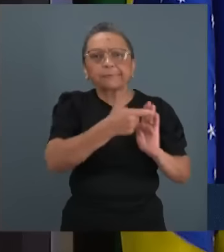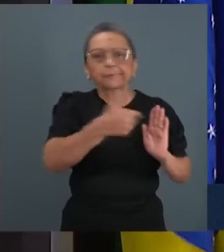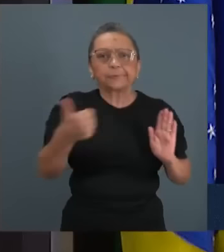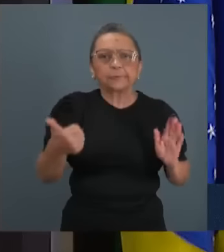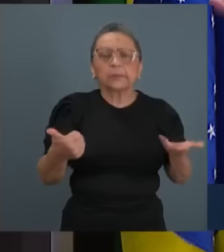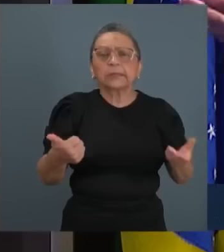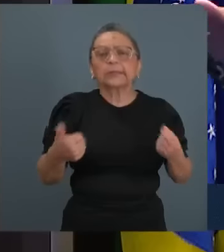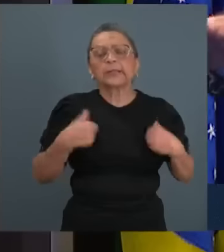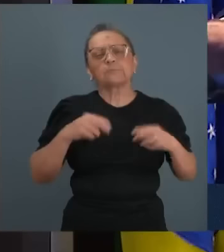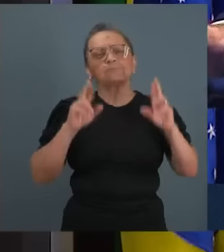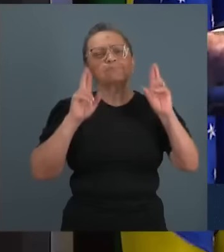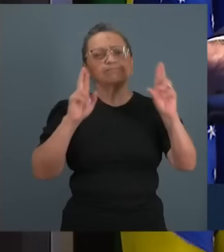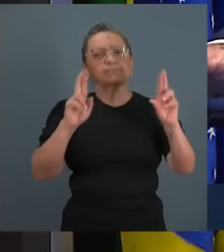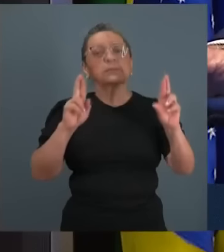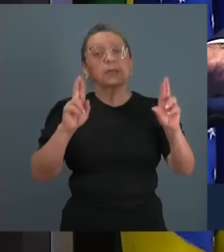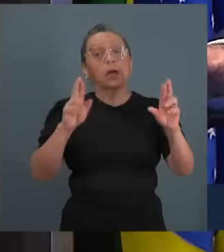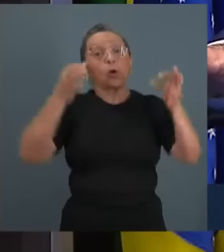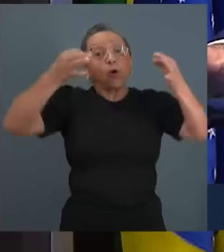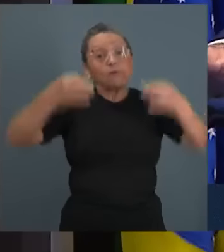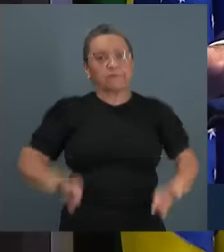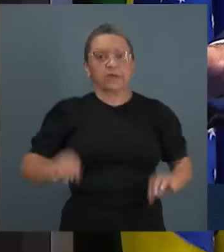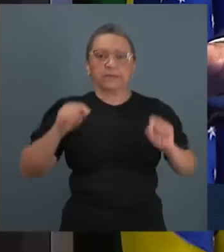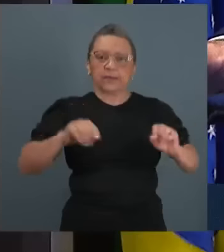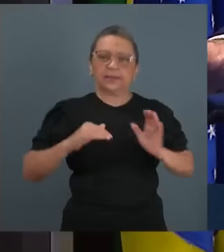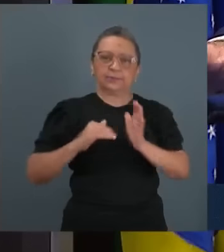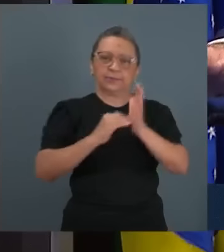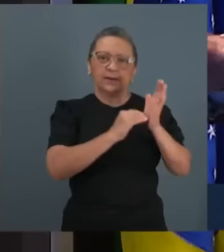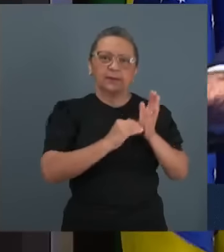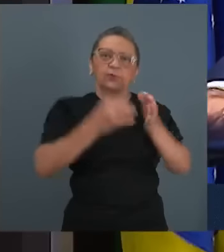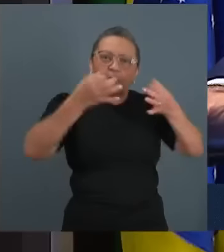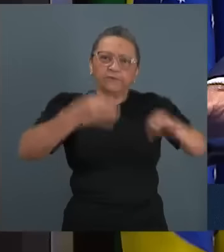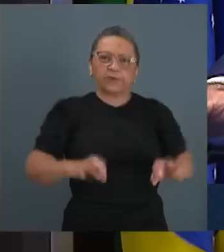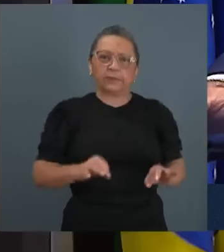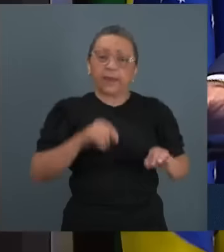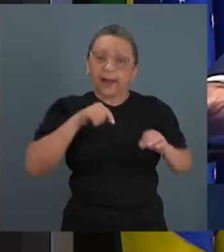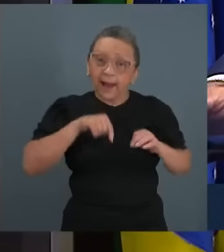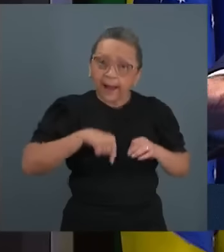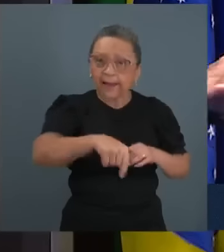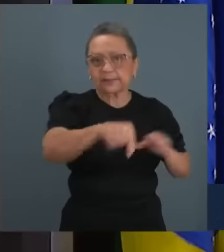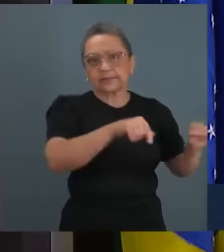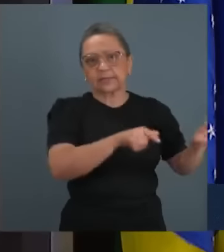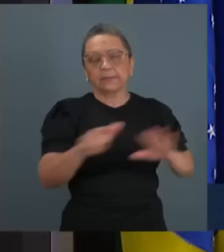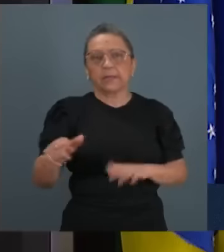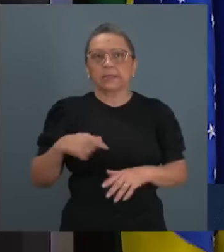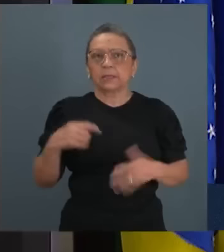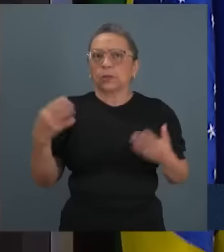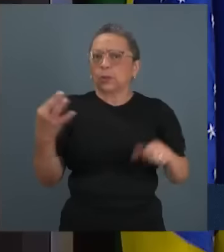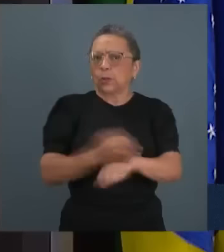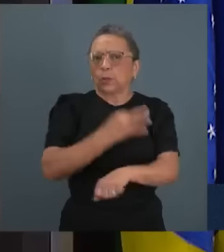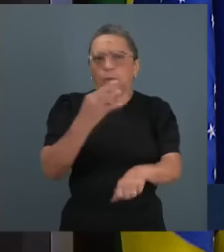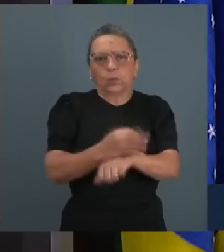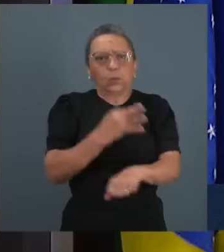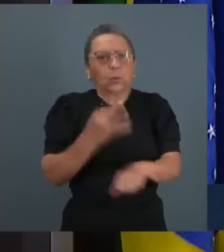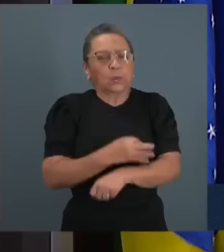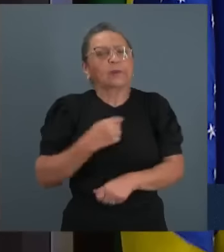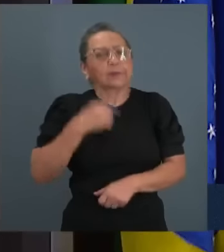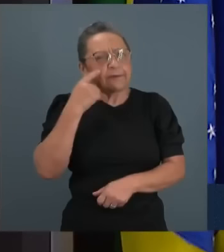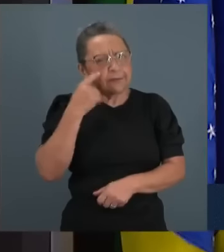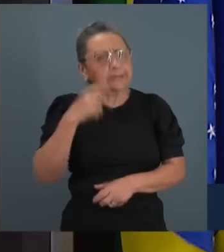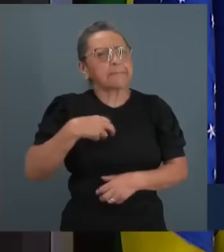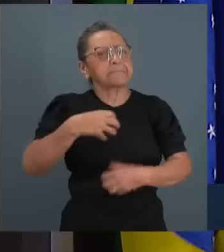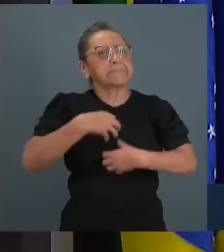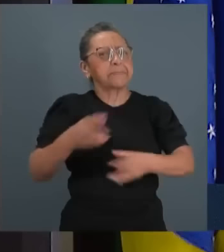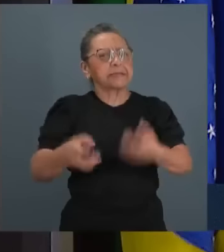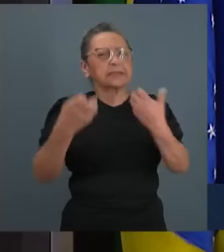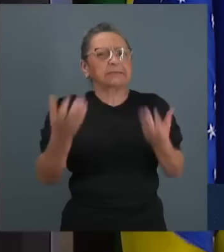e que eu espero que seja confirmado aqui no Senado. Essa semana. Resistência está havendo, a gente já está percebendo,